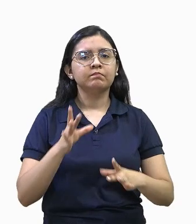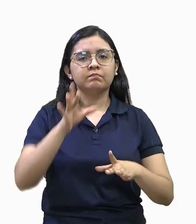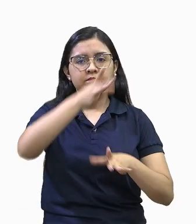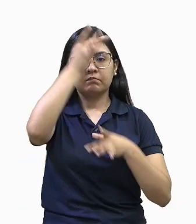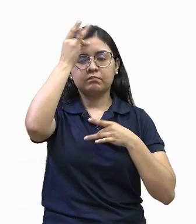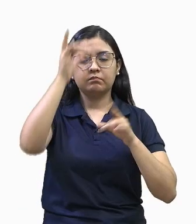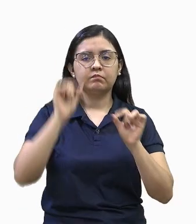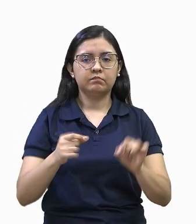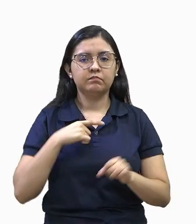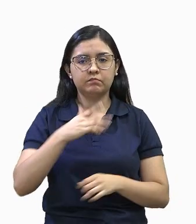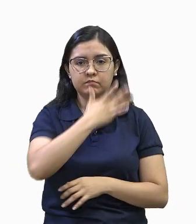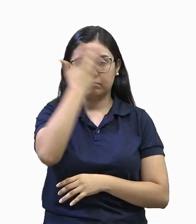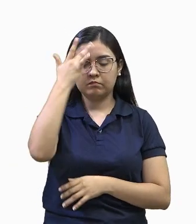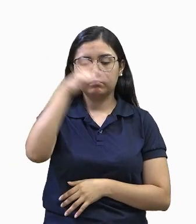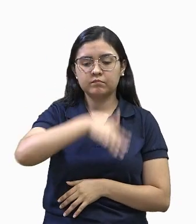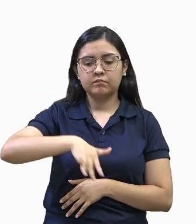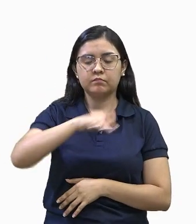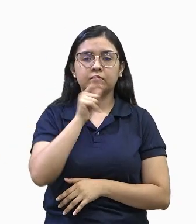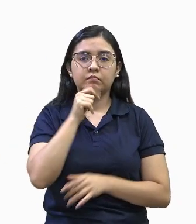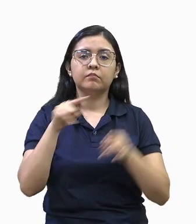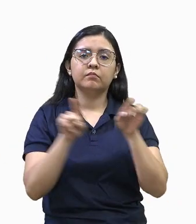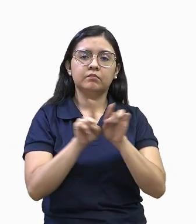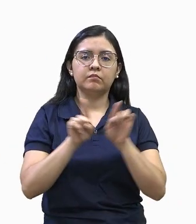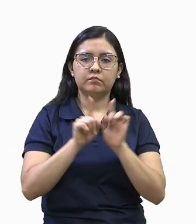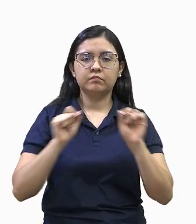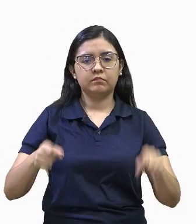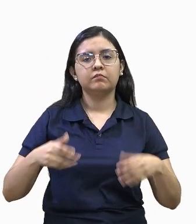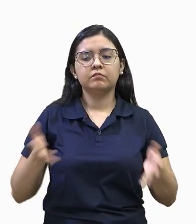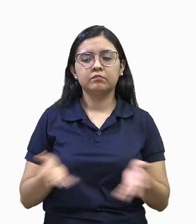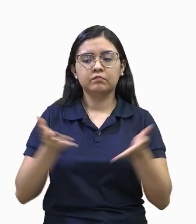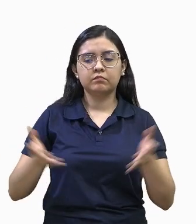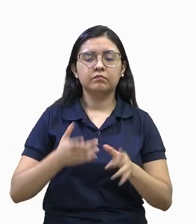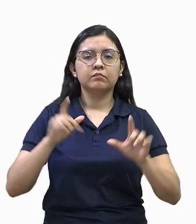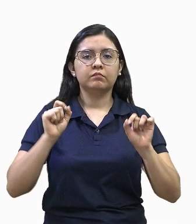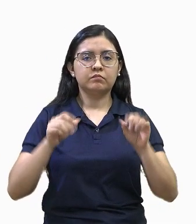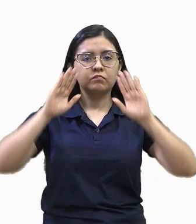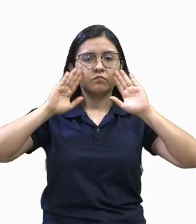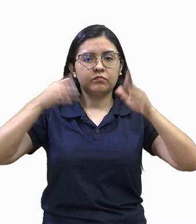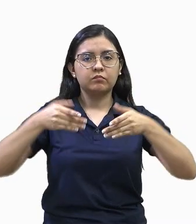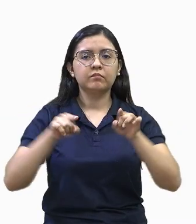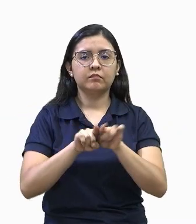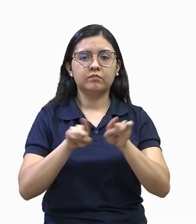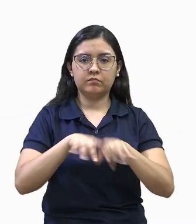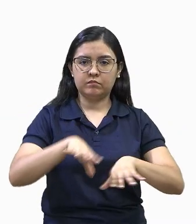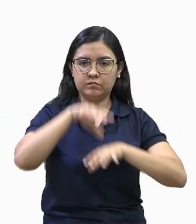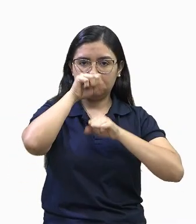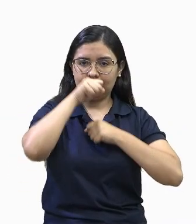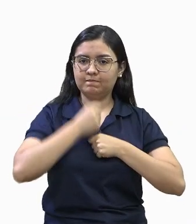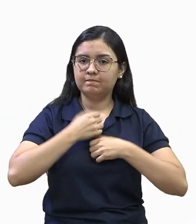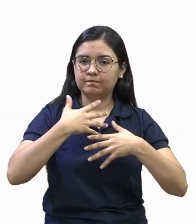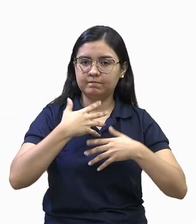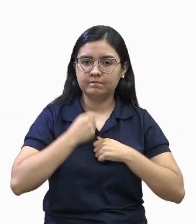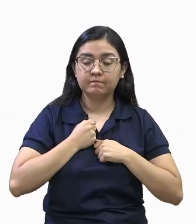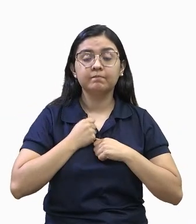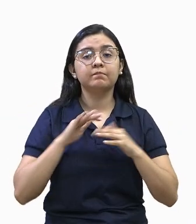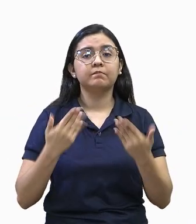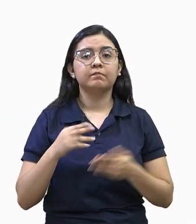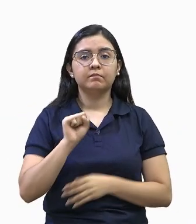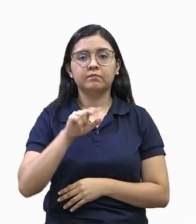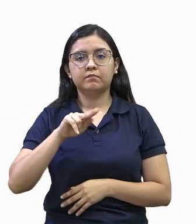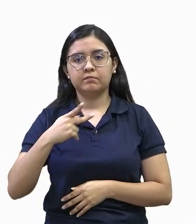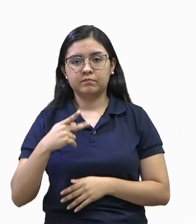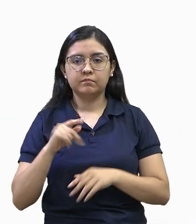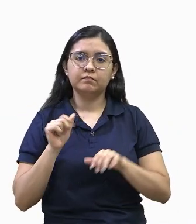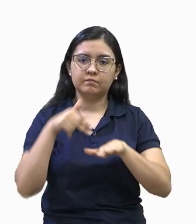aluno ao ambiente aquático e estimula a concentração e o ritmo respiratório. Então, gente, o SUP é essa